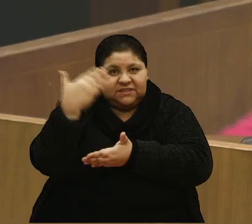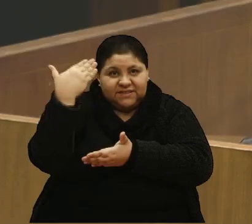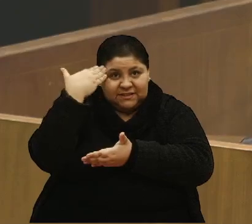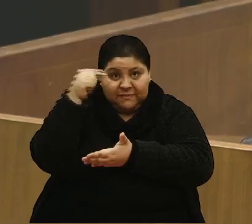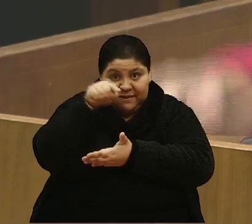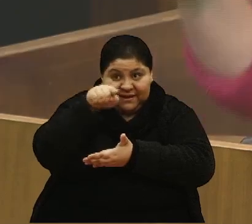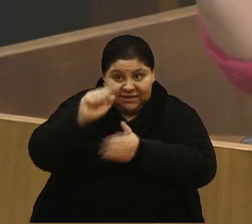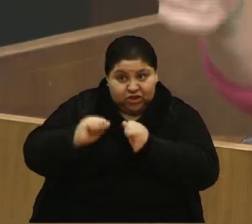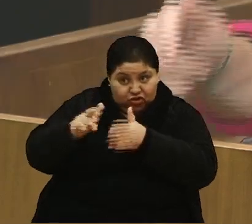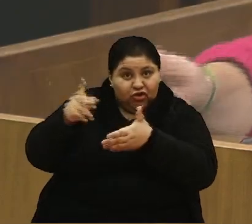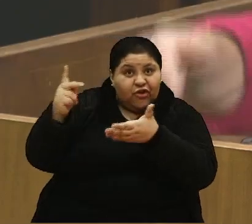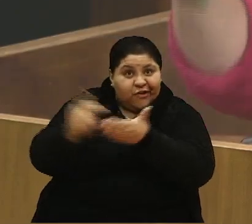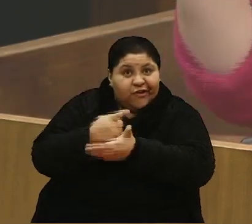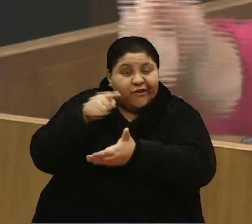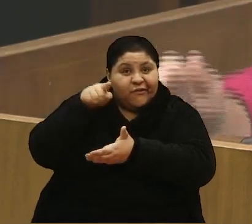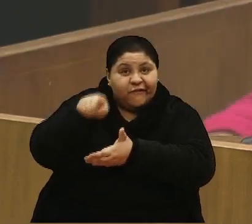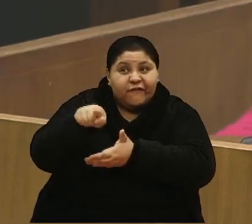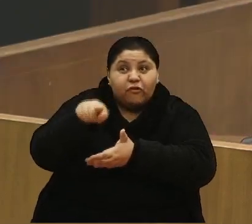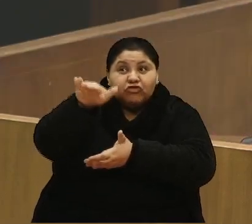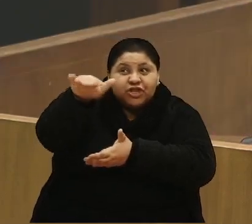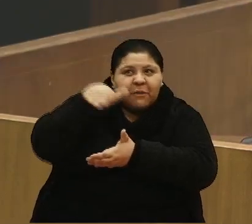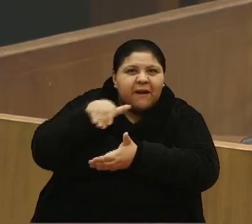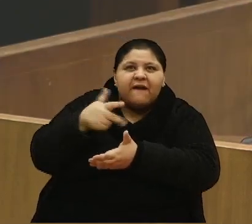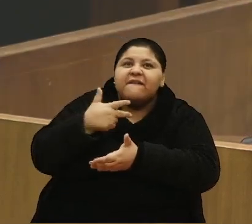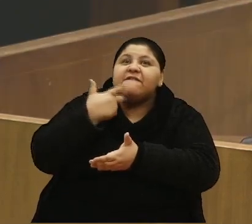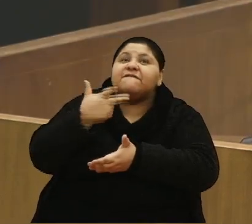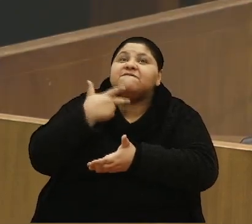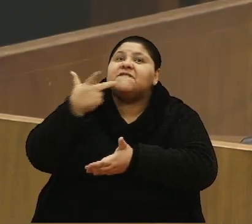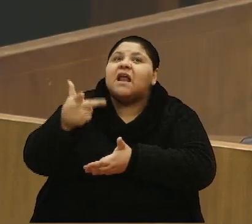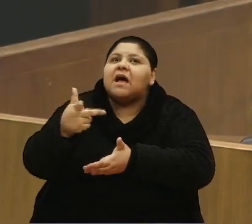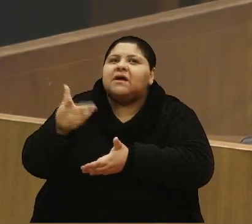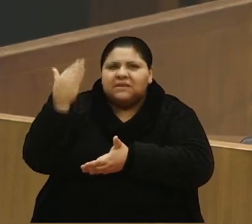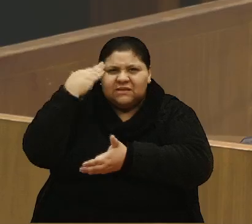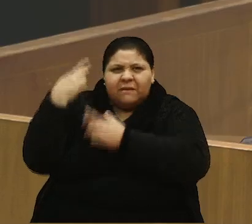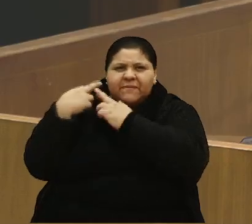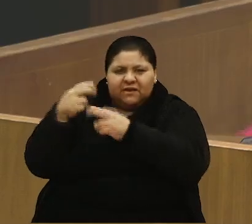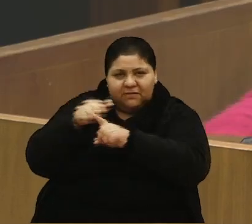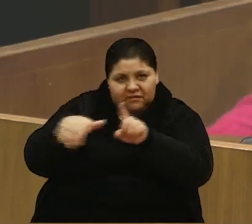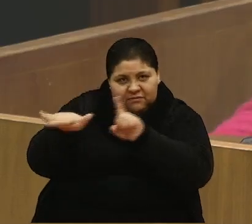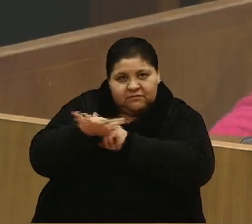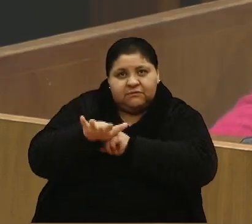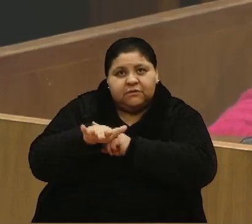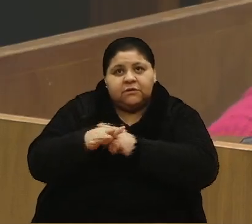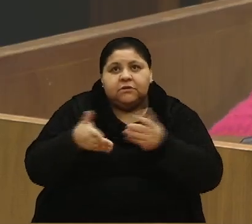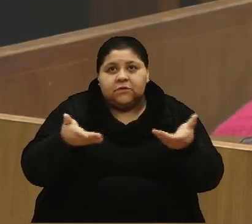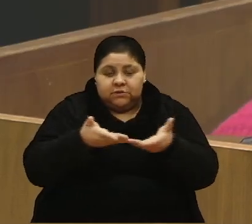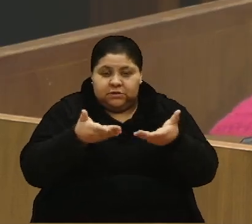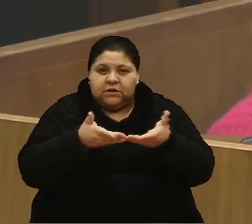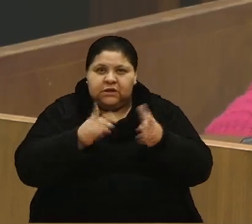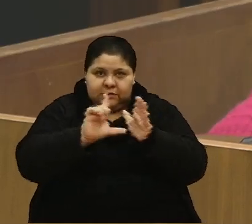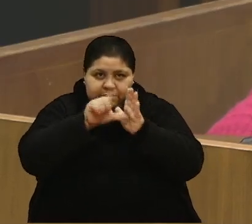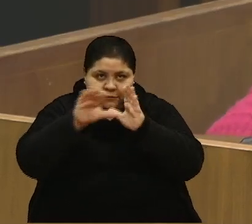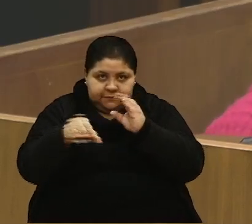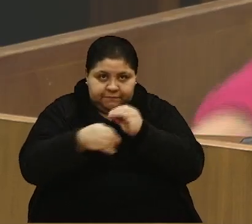aquilo é errado, vão advertir porque sabem da responsabilidade social. E aí eu já logo passo os